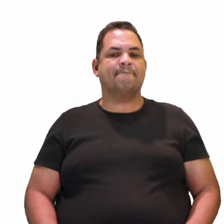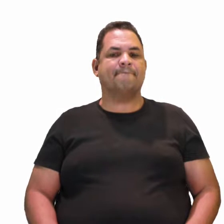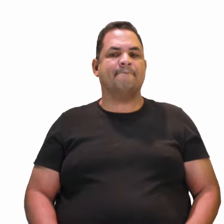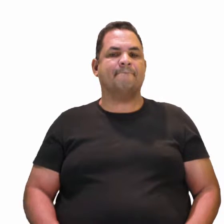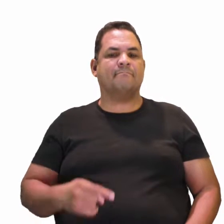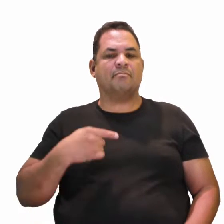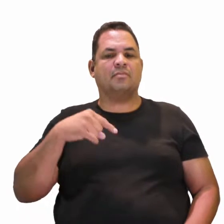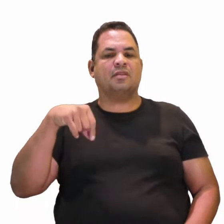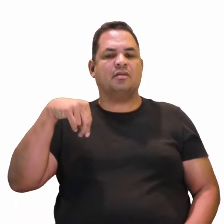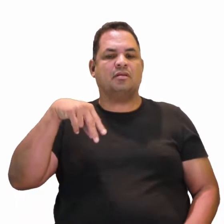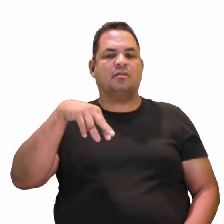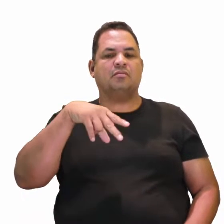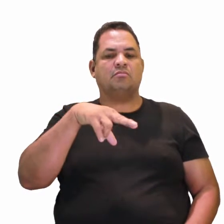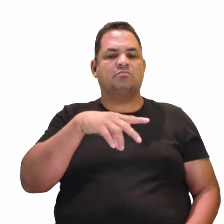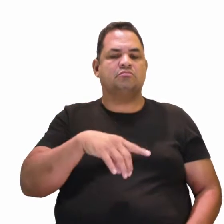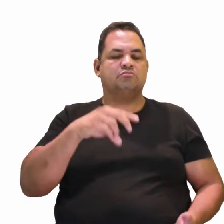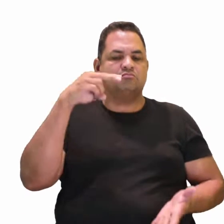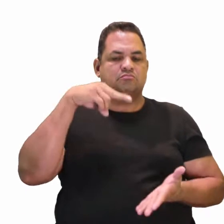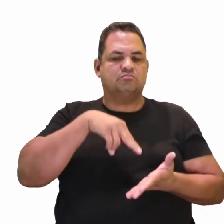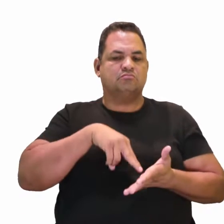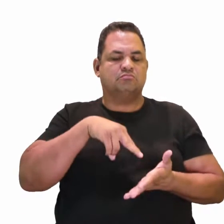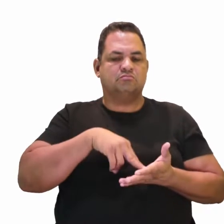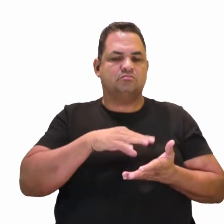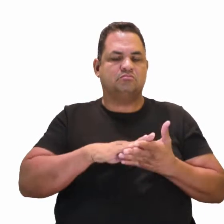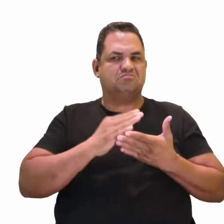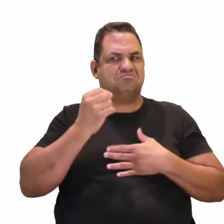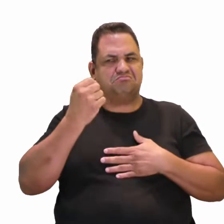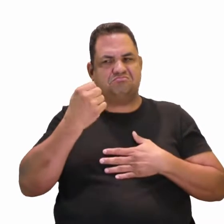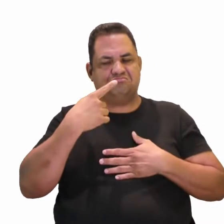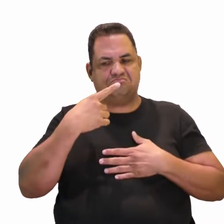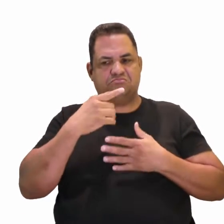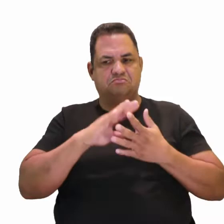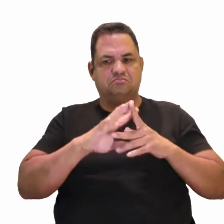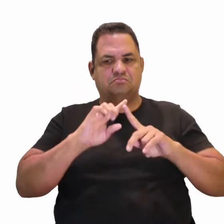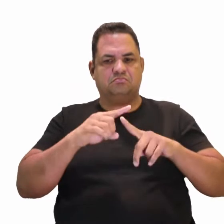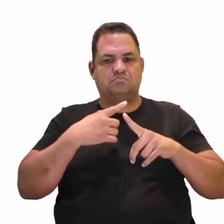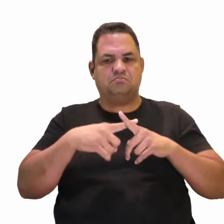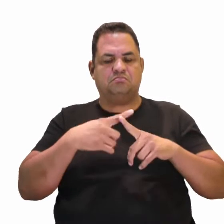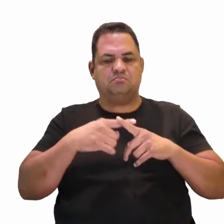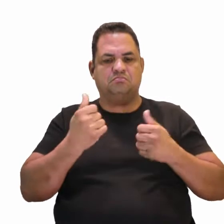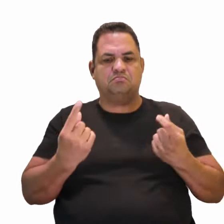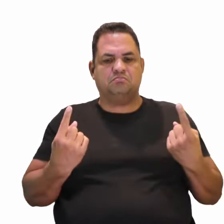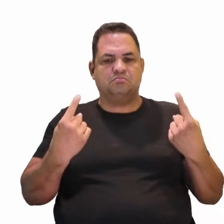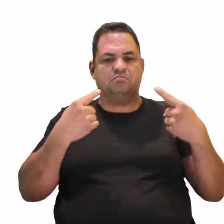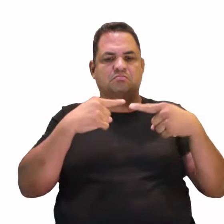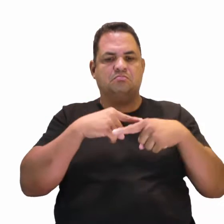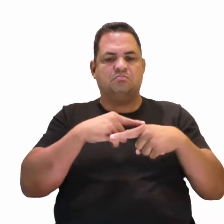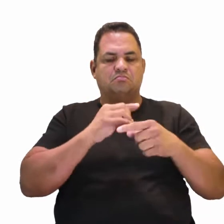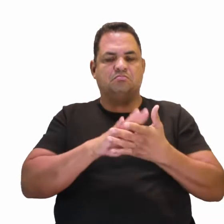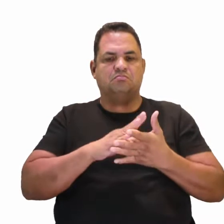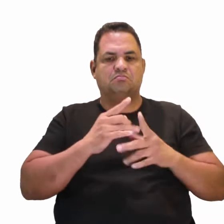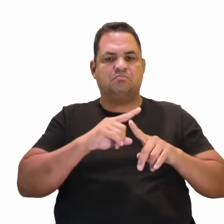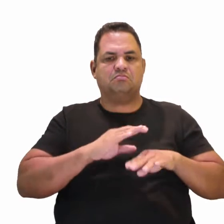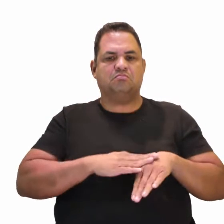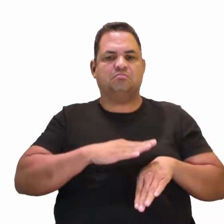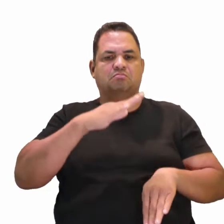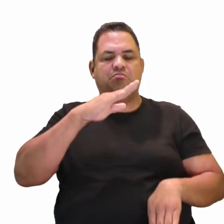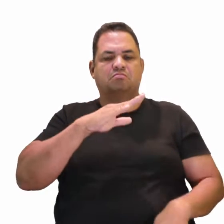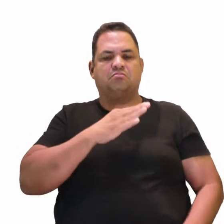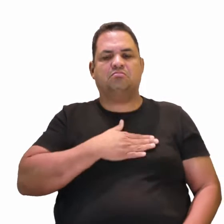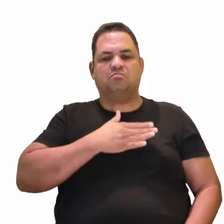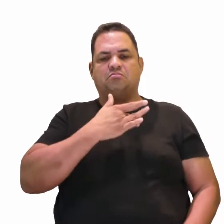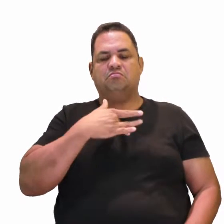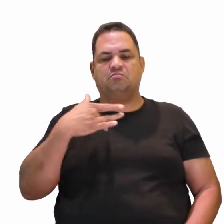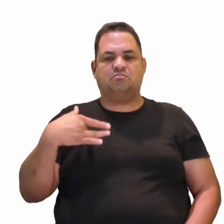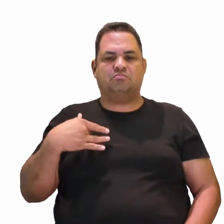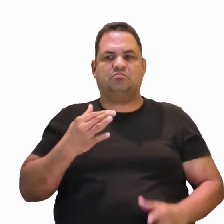vá caminhar toda manhã. Seria um pouco estranho, porque justamente o contrário que é mais saudável,